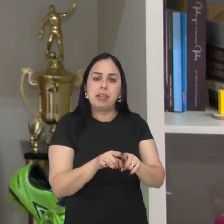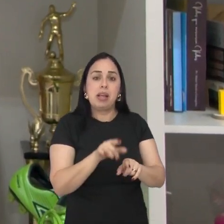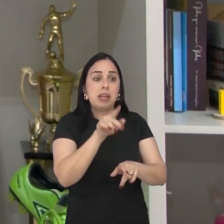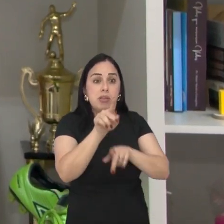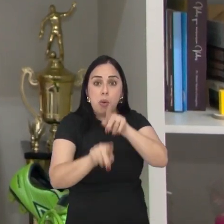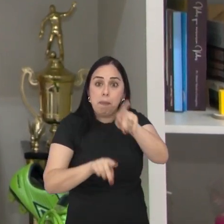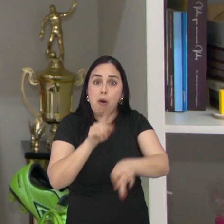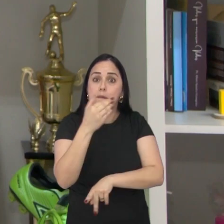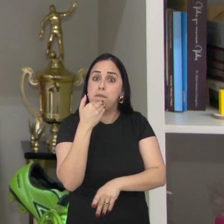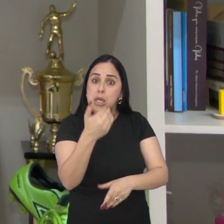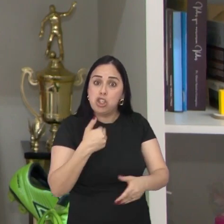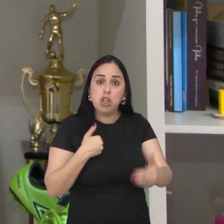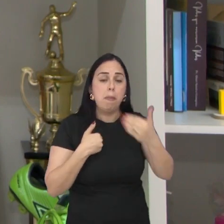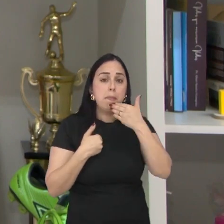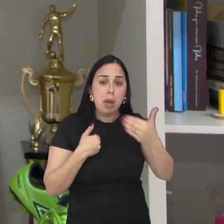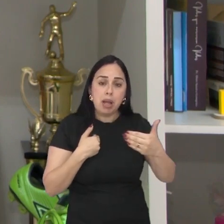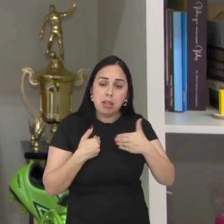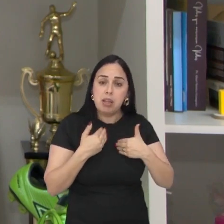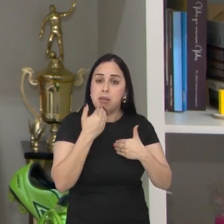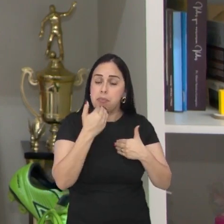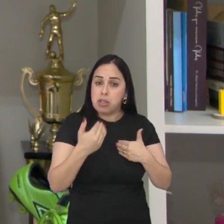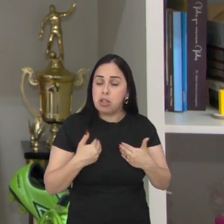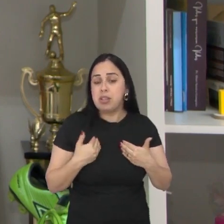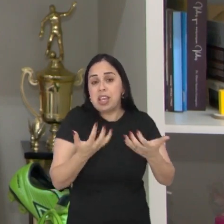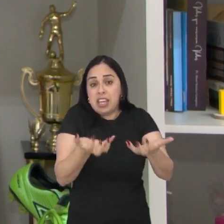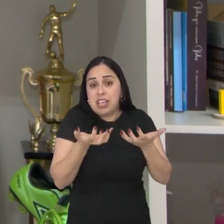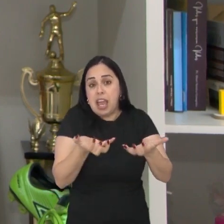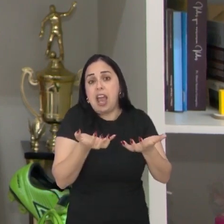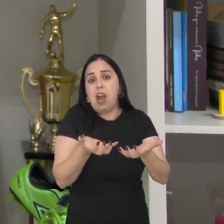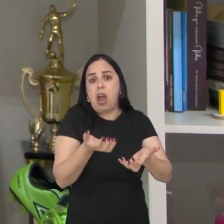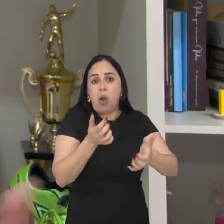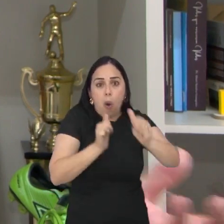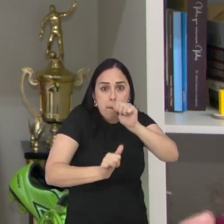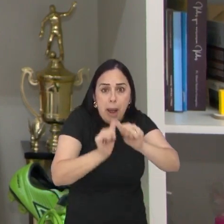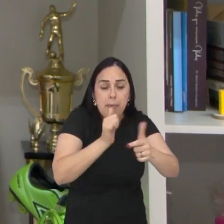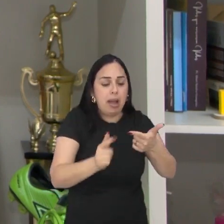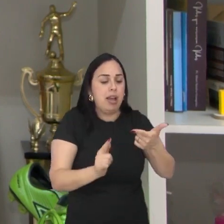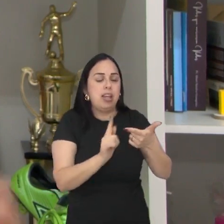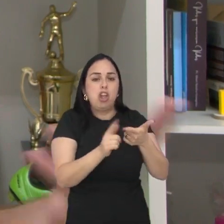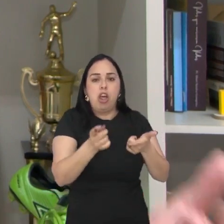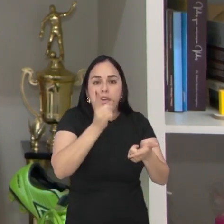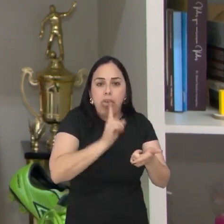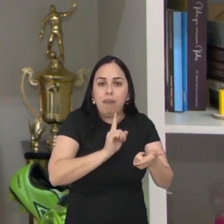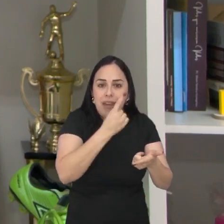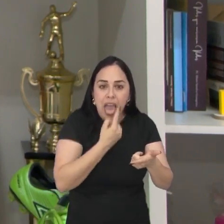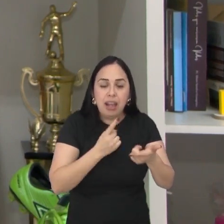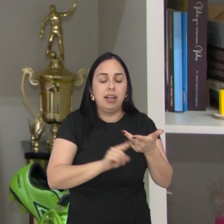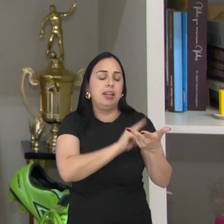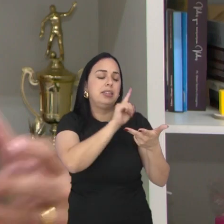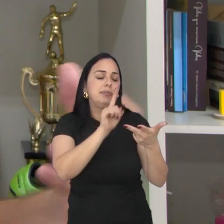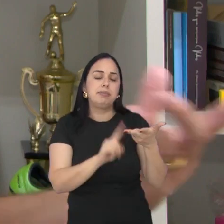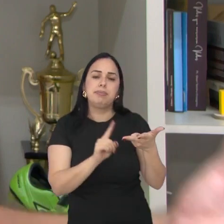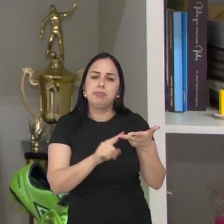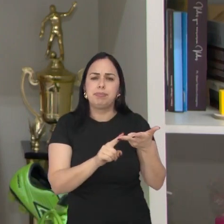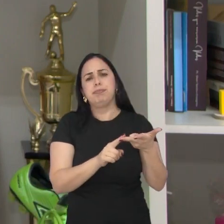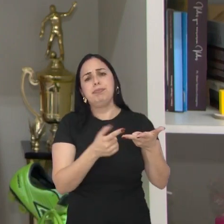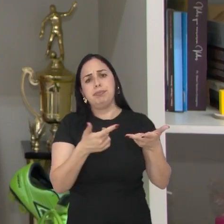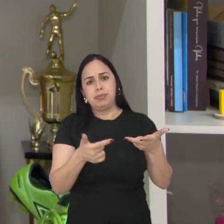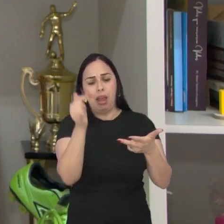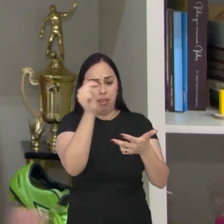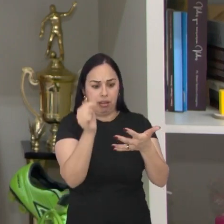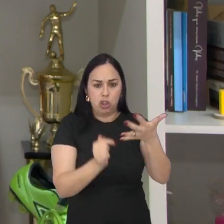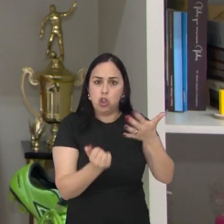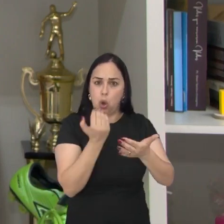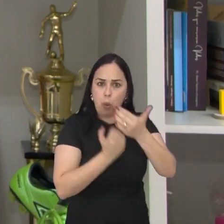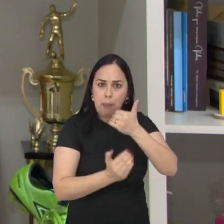demanda da população no consumo de gêneros alimentícios, bebidas, sorvetes,